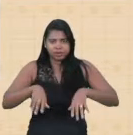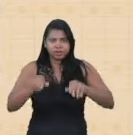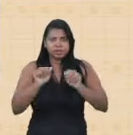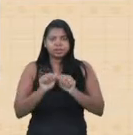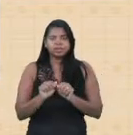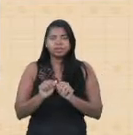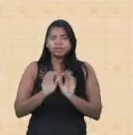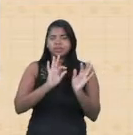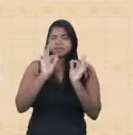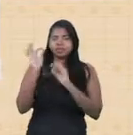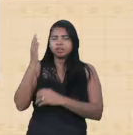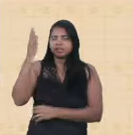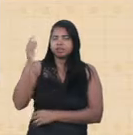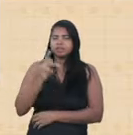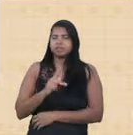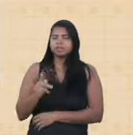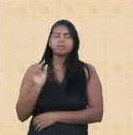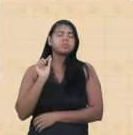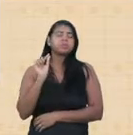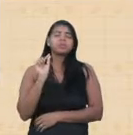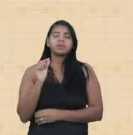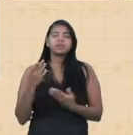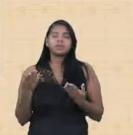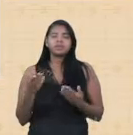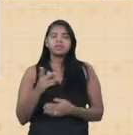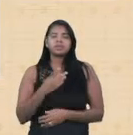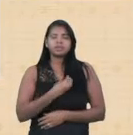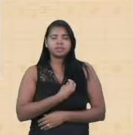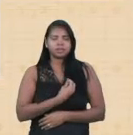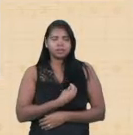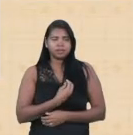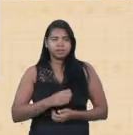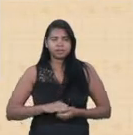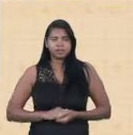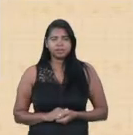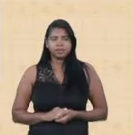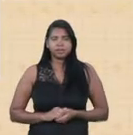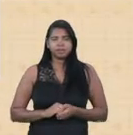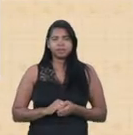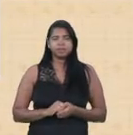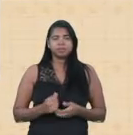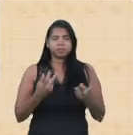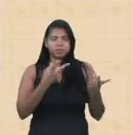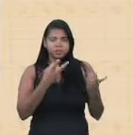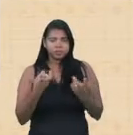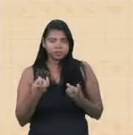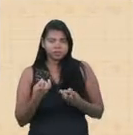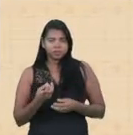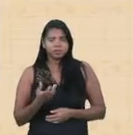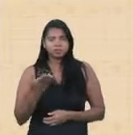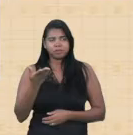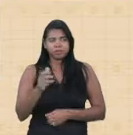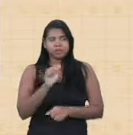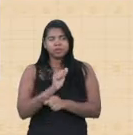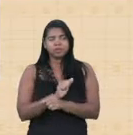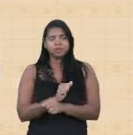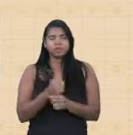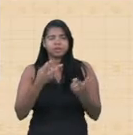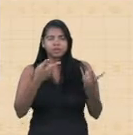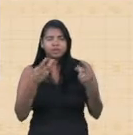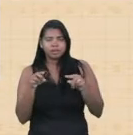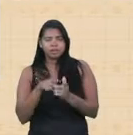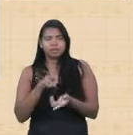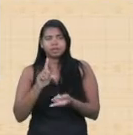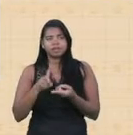Paulinho, isso serve para quê na minha vida? Ô, Mequetrefe, presta atenção, Mequetrefe. Tu já paraste para pensar no processo de fissão